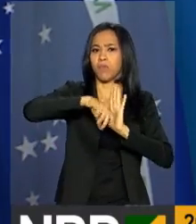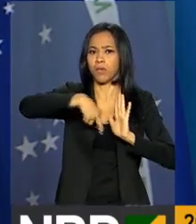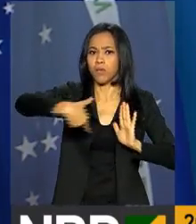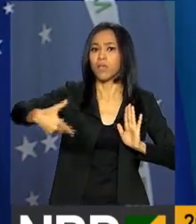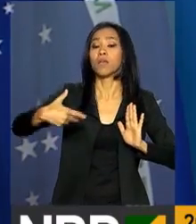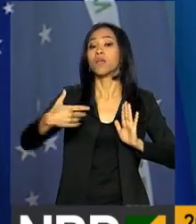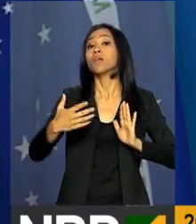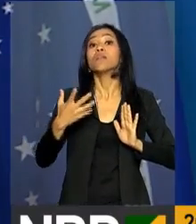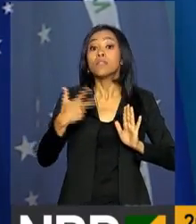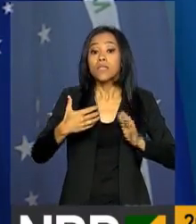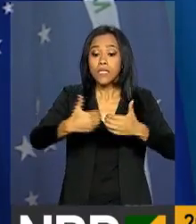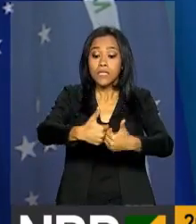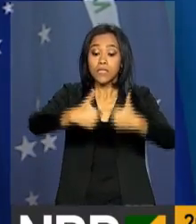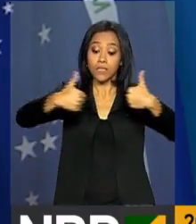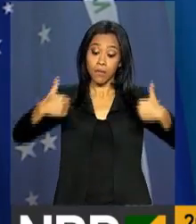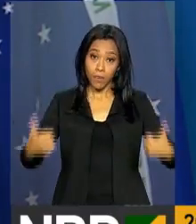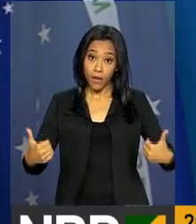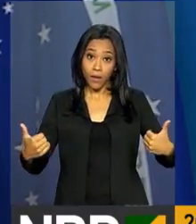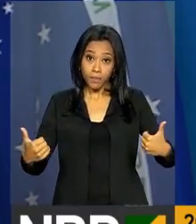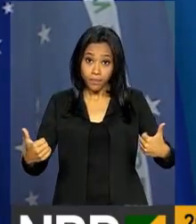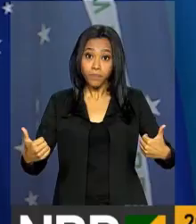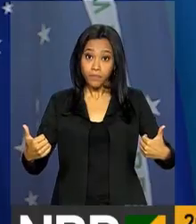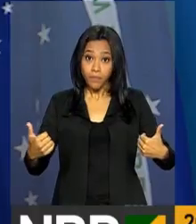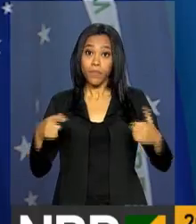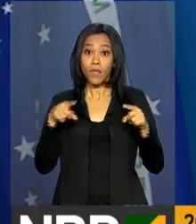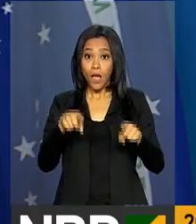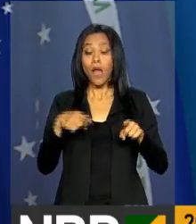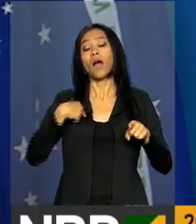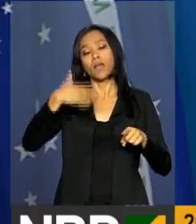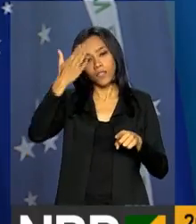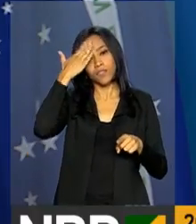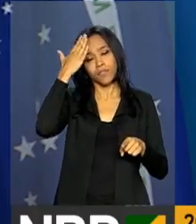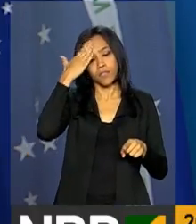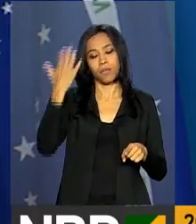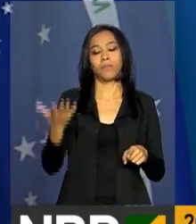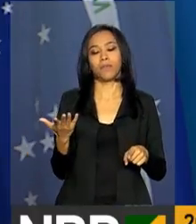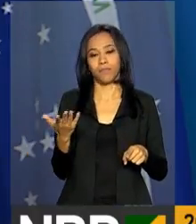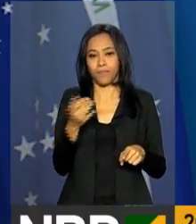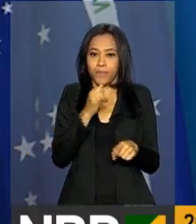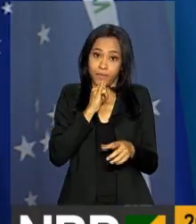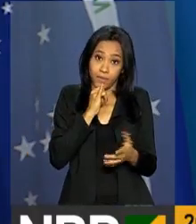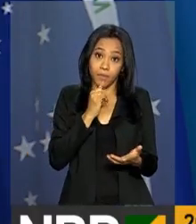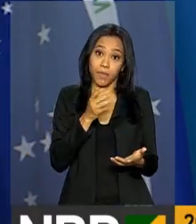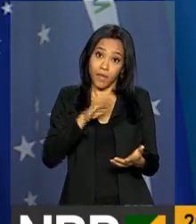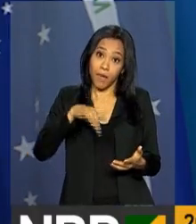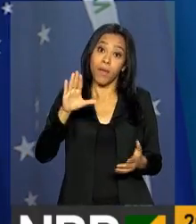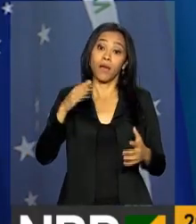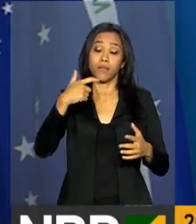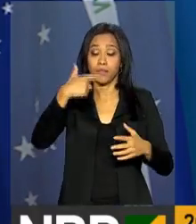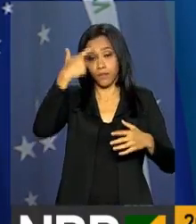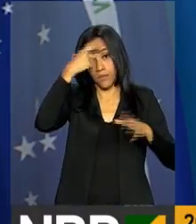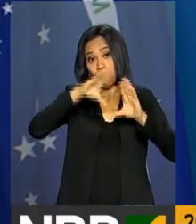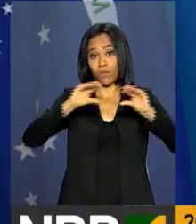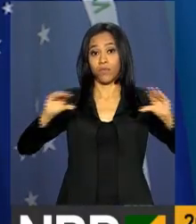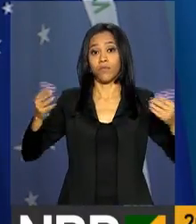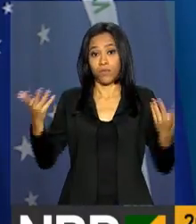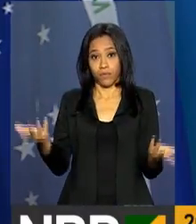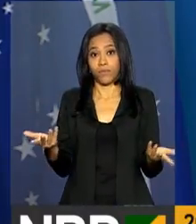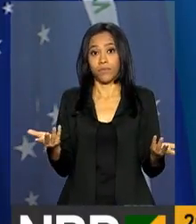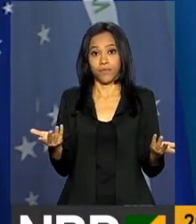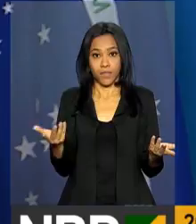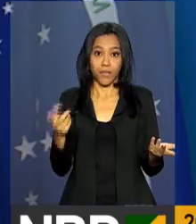acordo com a natureza do delito você acaba transformando a penitenciária no local digamos mais tranqüilo que não seja efetivamente